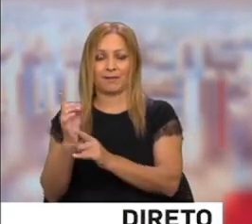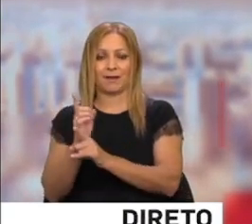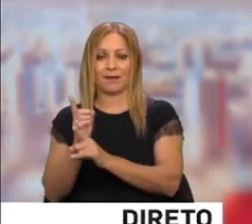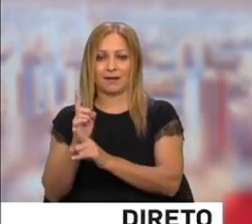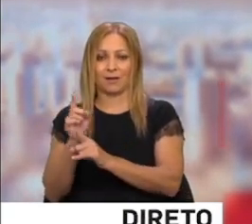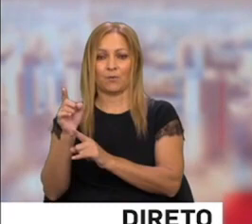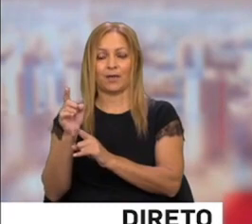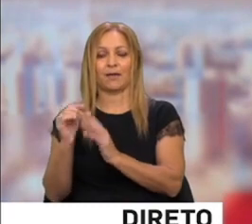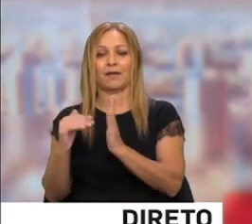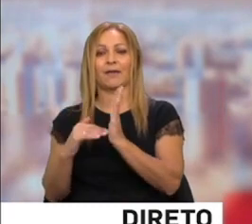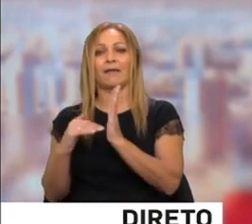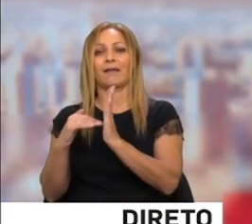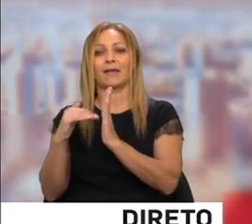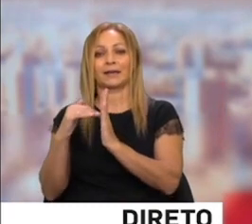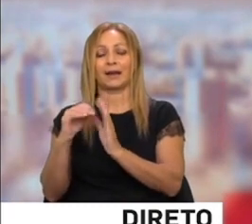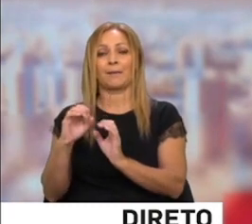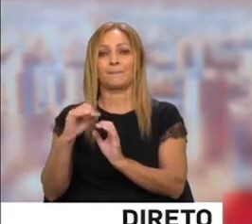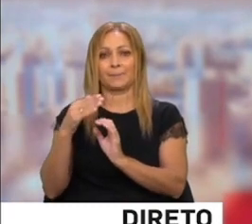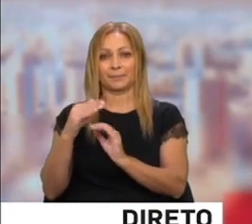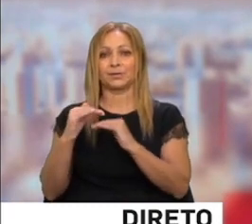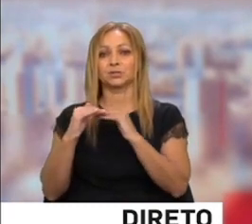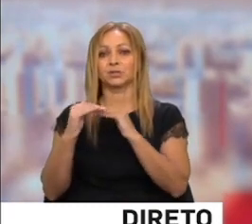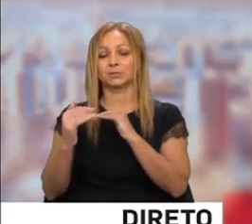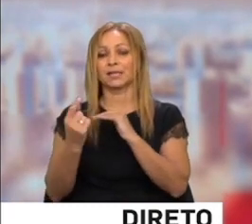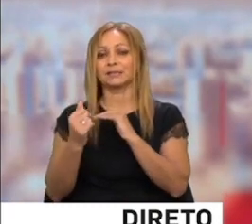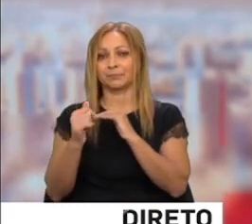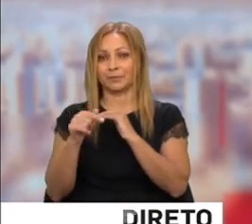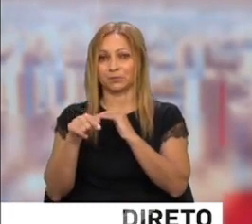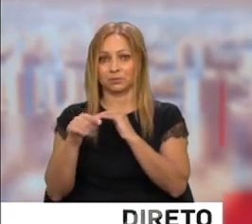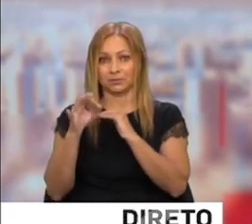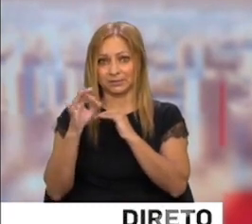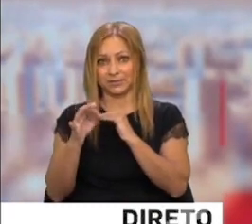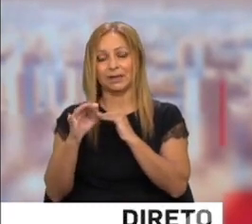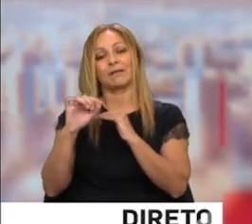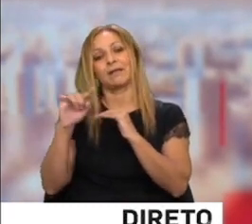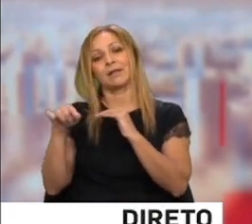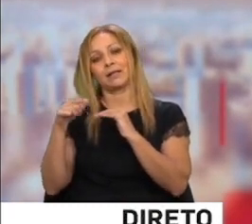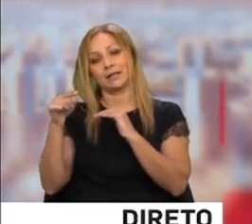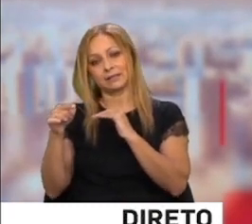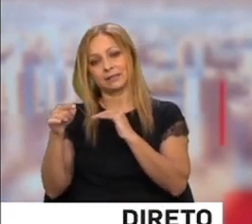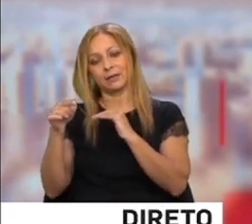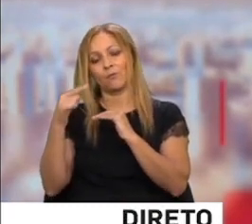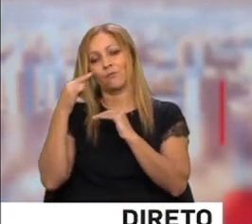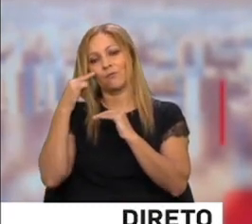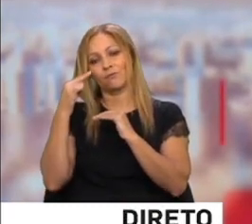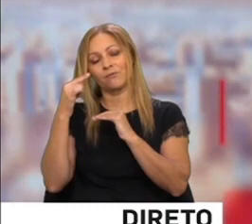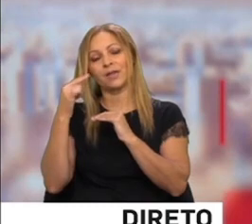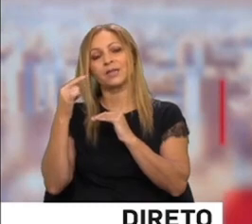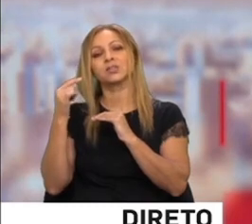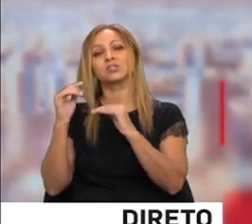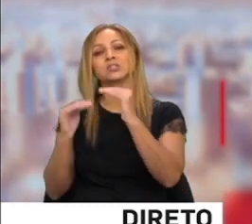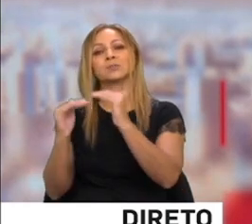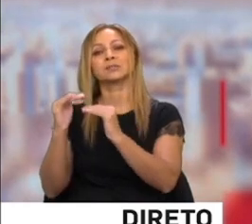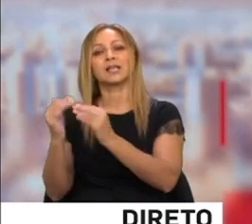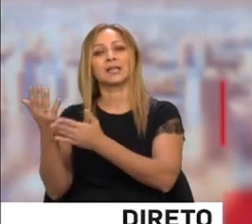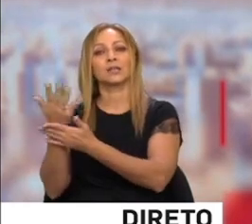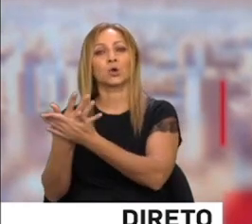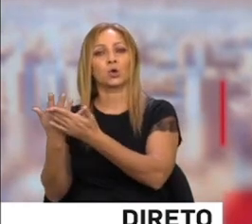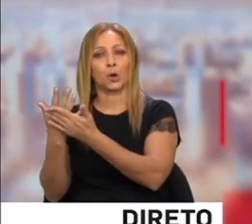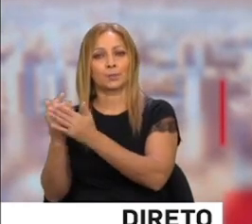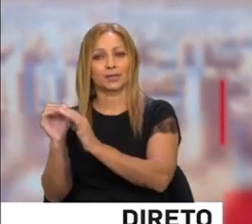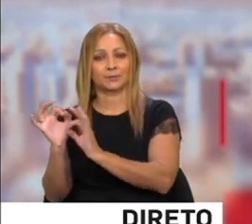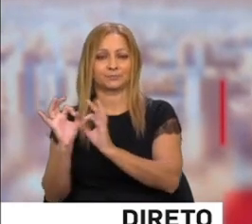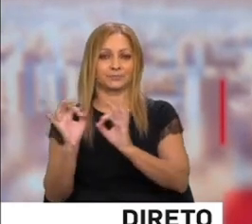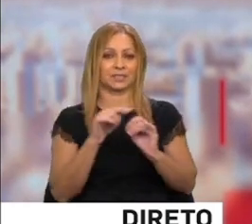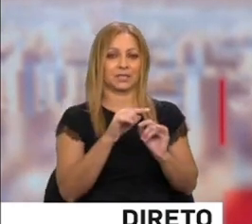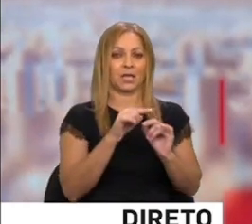um mandato de hierárquico primeiro está estabilidade de preços uma vez a segurada depressa então sim olha para estabilidade europeu foi criticado